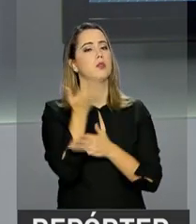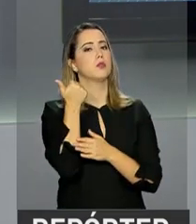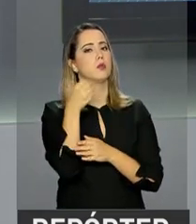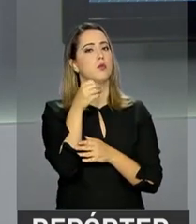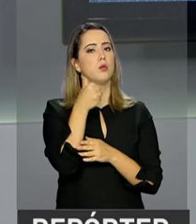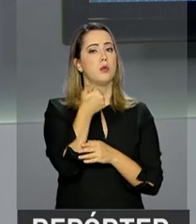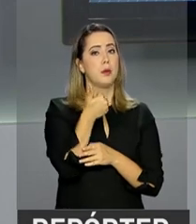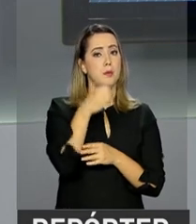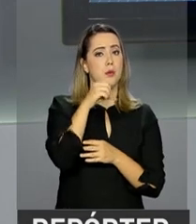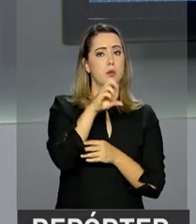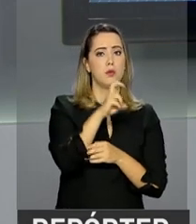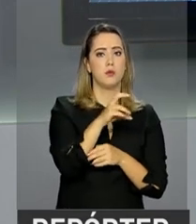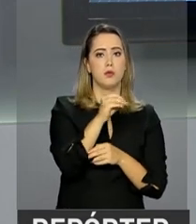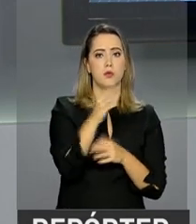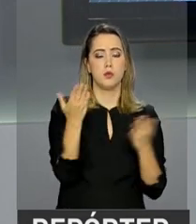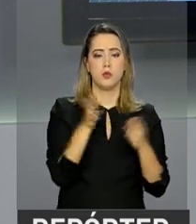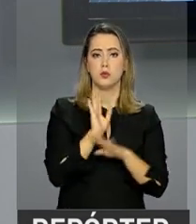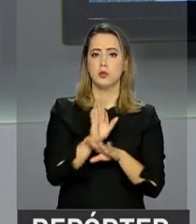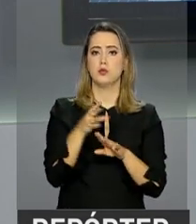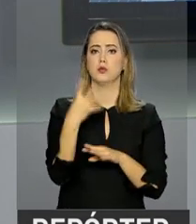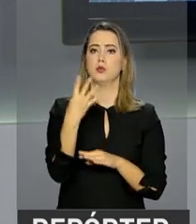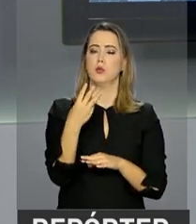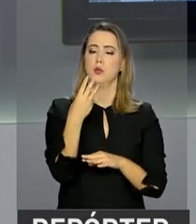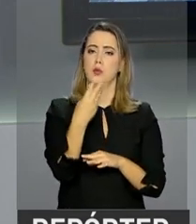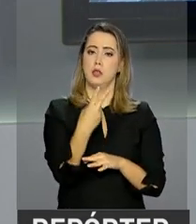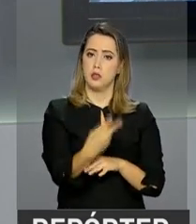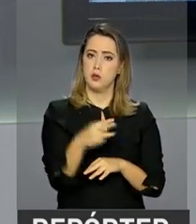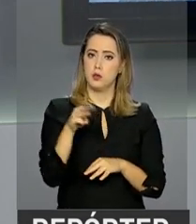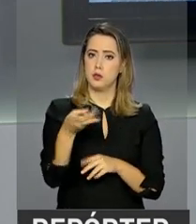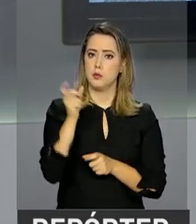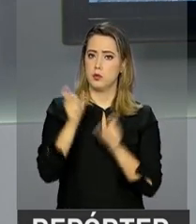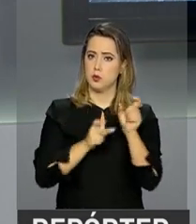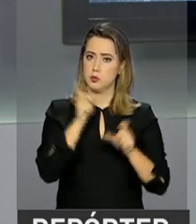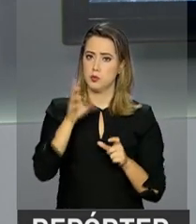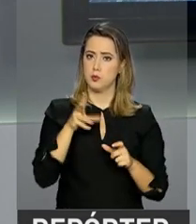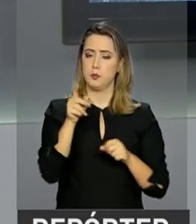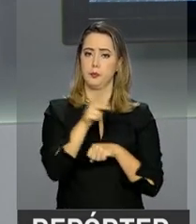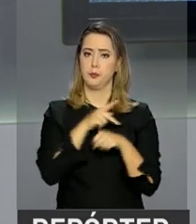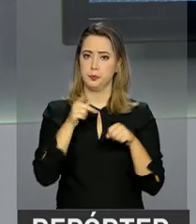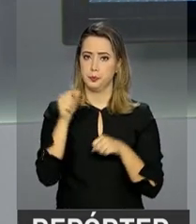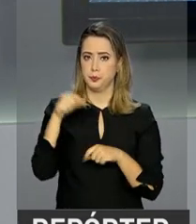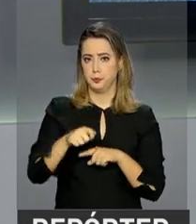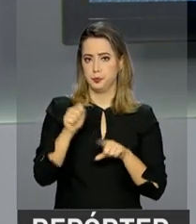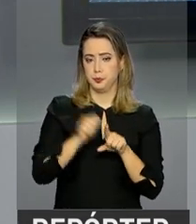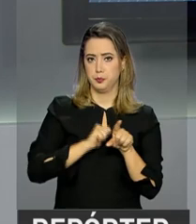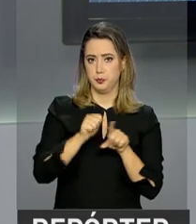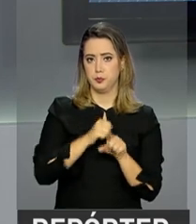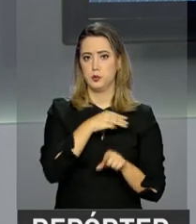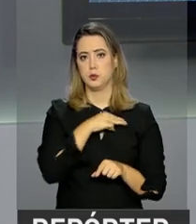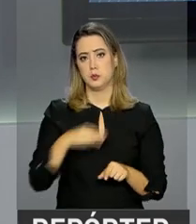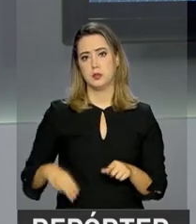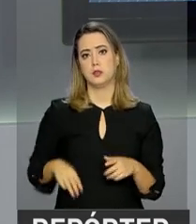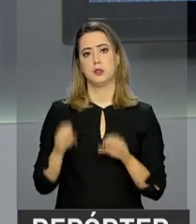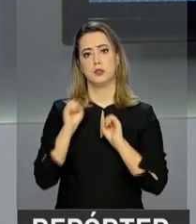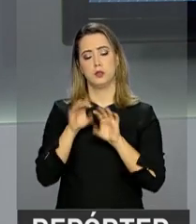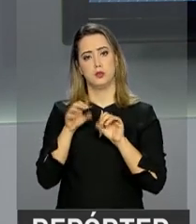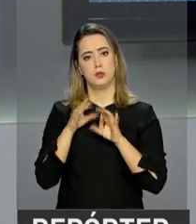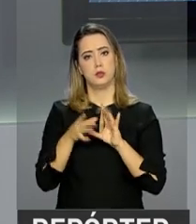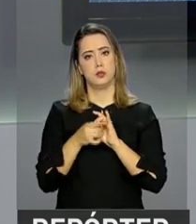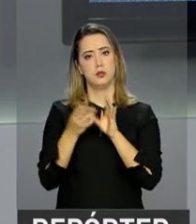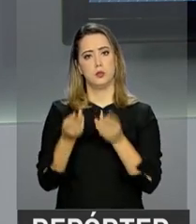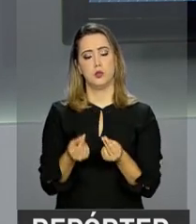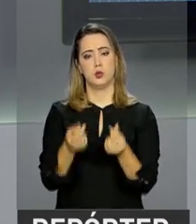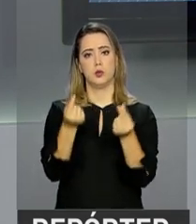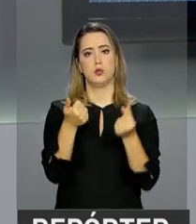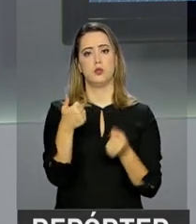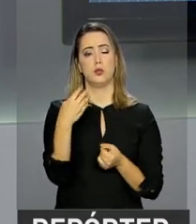1950 e hoje beneficia 42 milhões de estudantes em todo o país. Neste mês, o Ministério da Educação liberou mais uma parcela